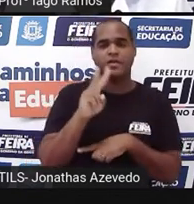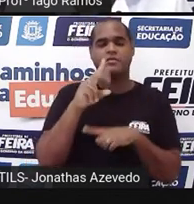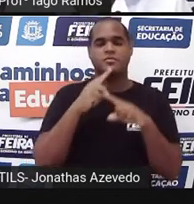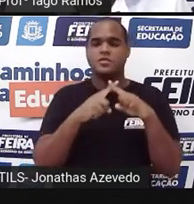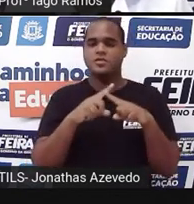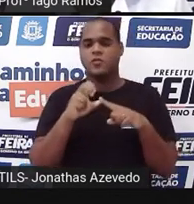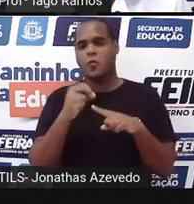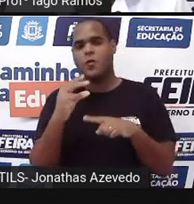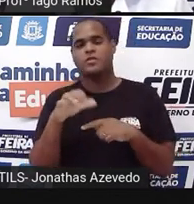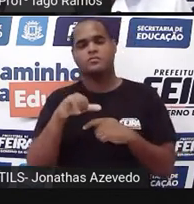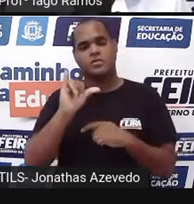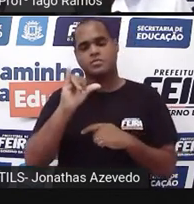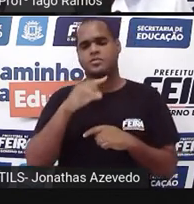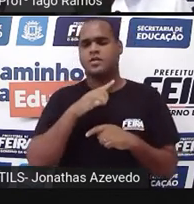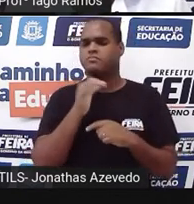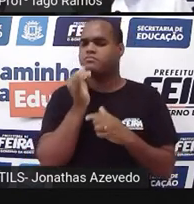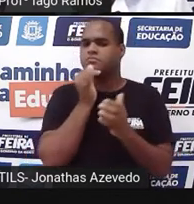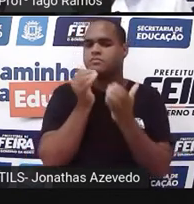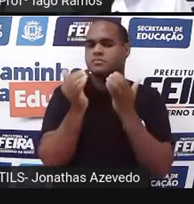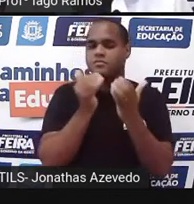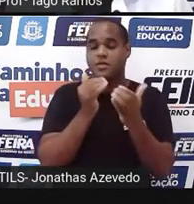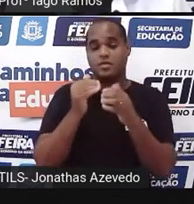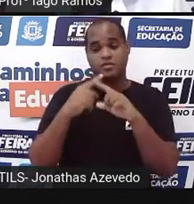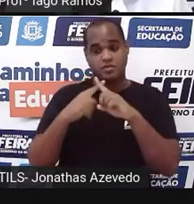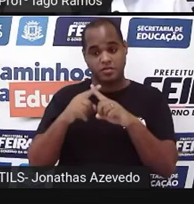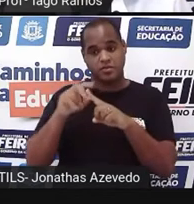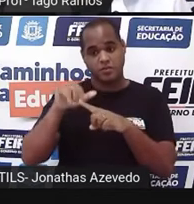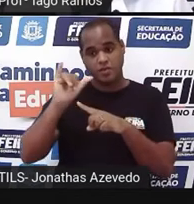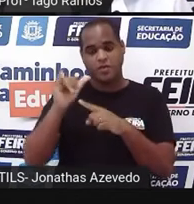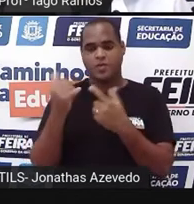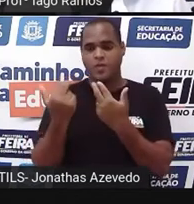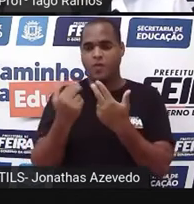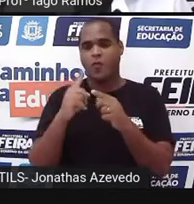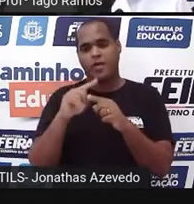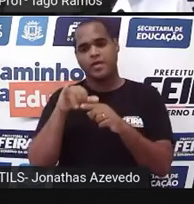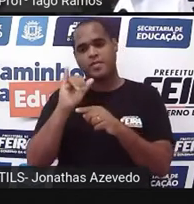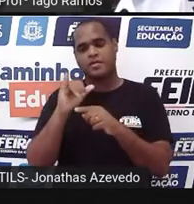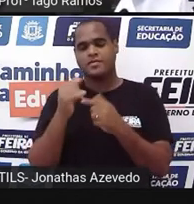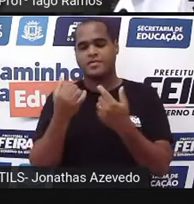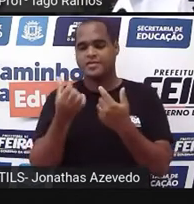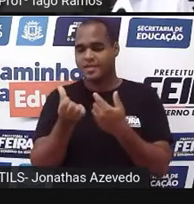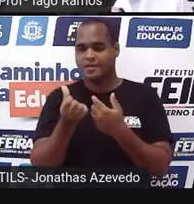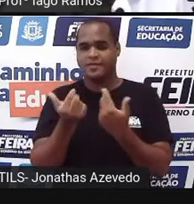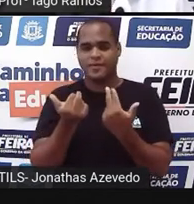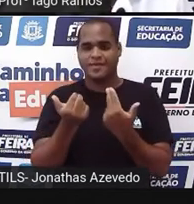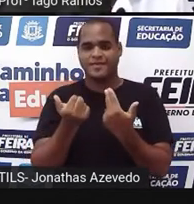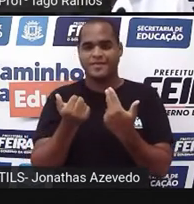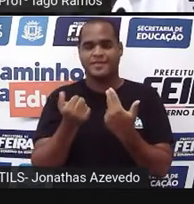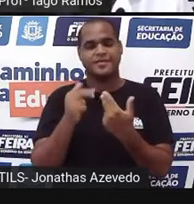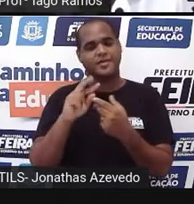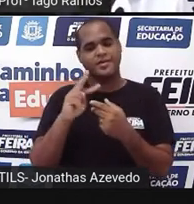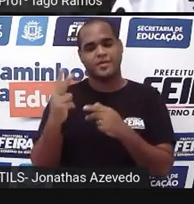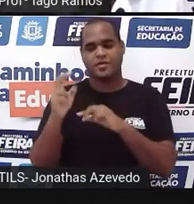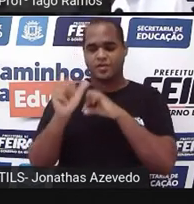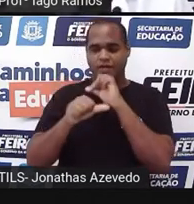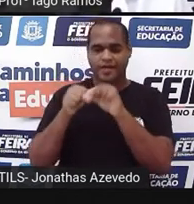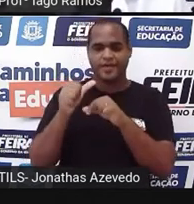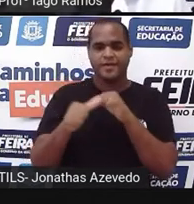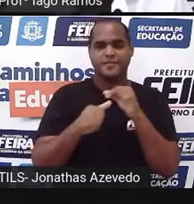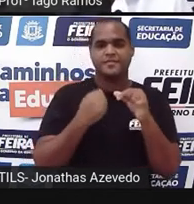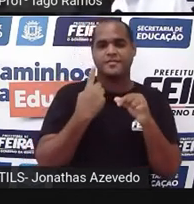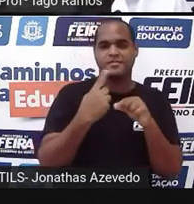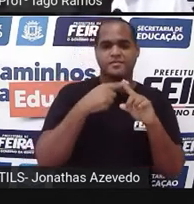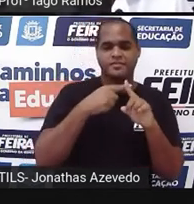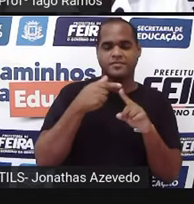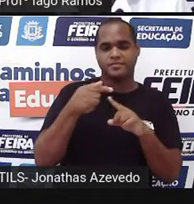para x e de valor para Y por exemplo x igual a 1 e y = 6 e se eu trocar ali ó fica um + 6 =